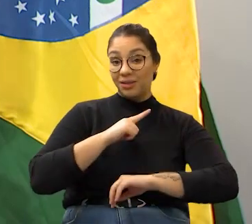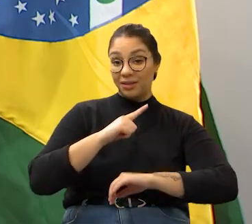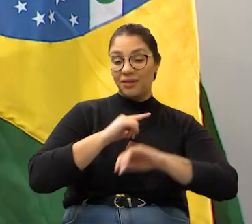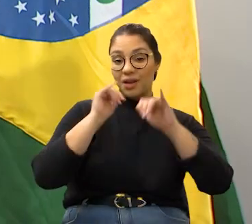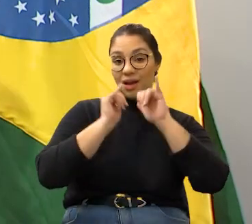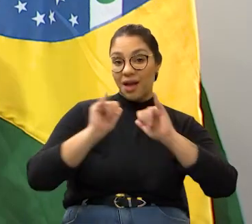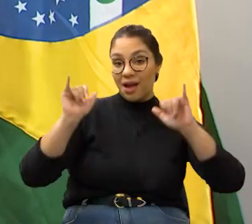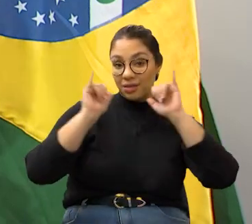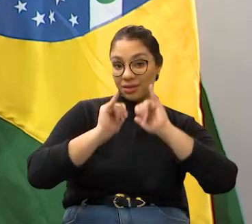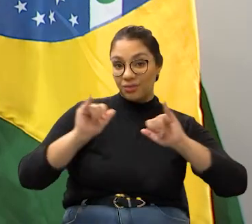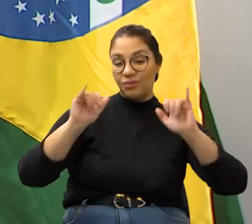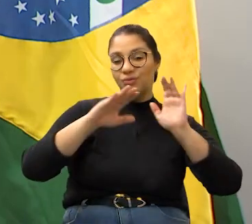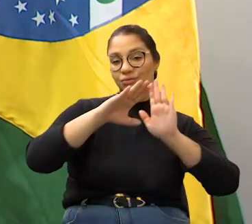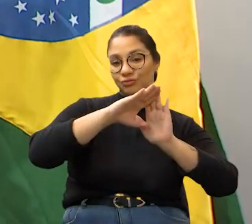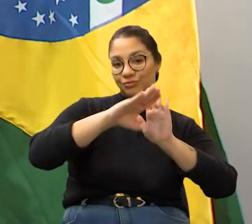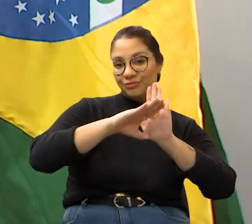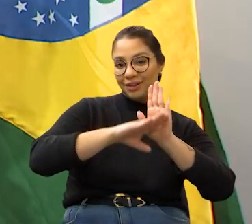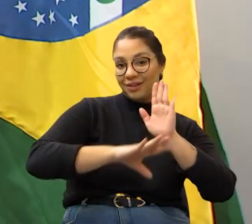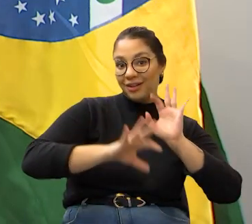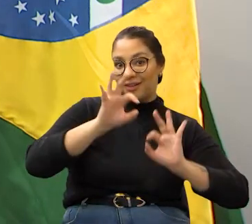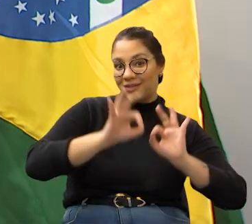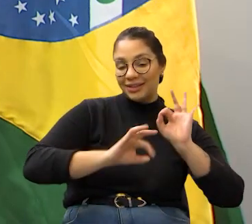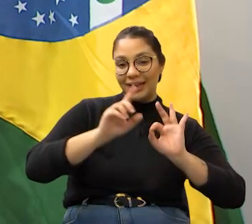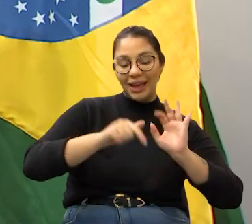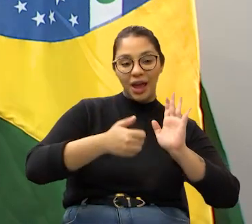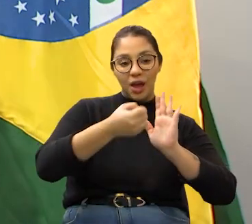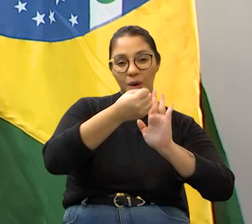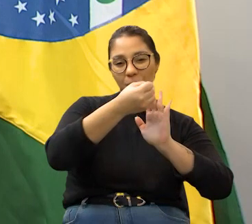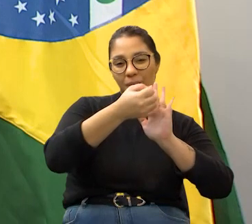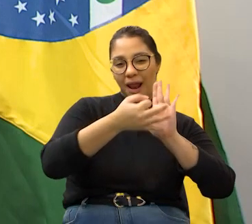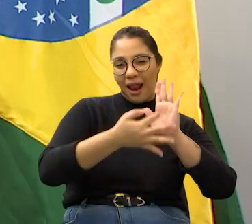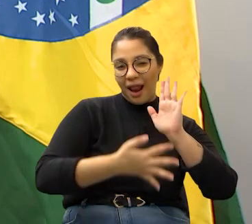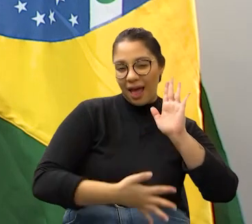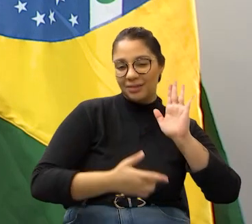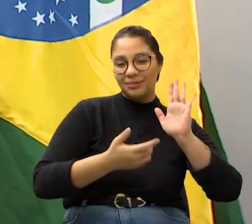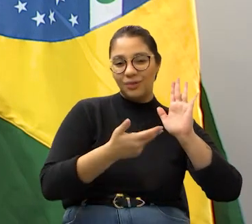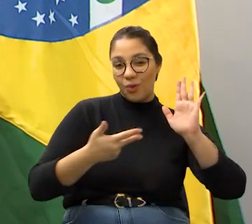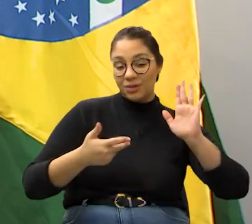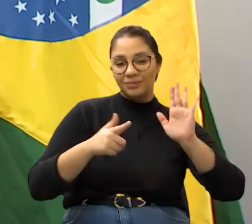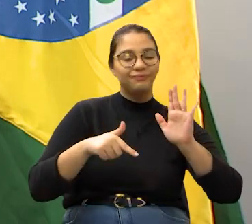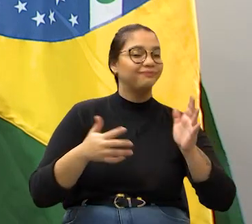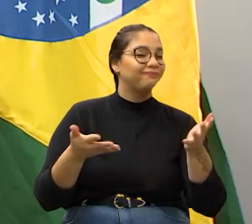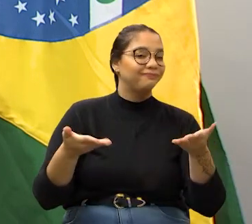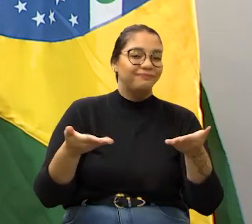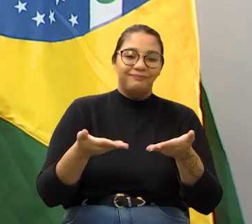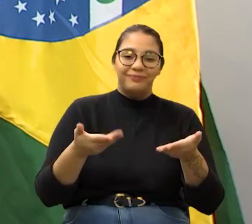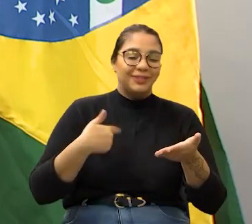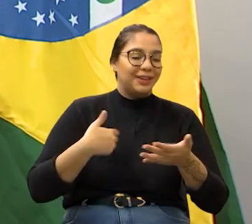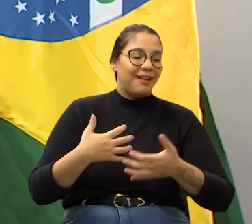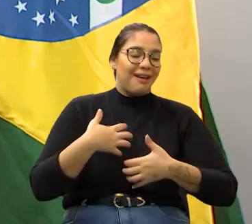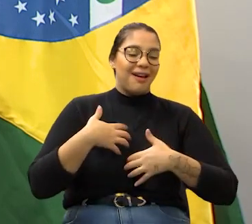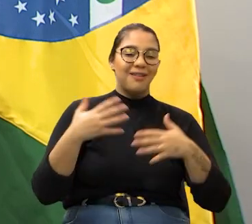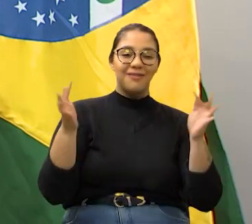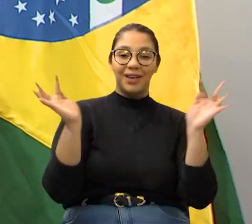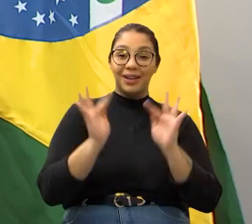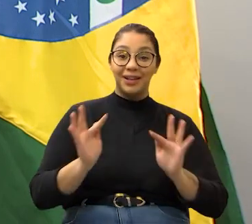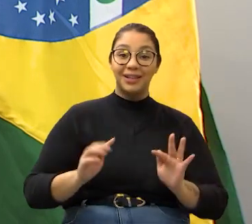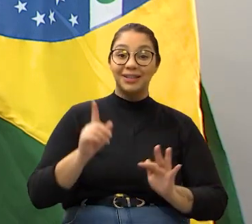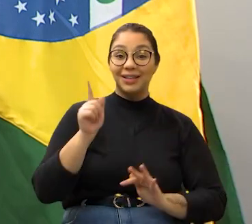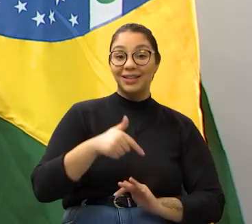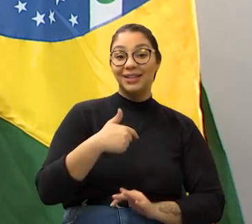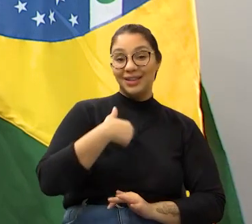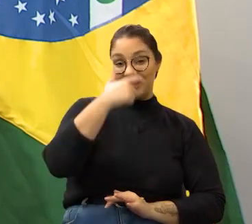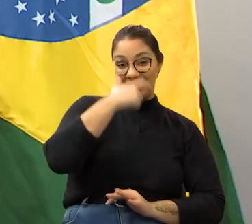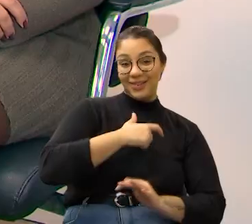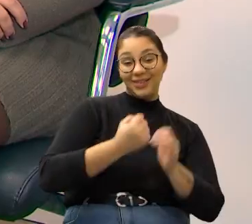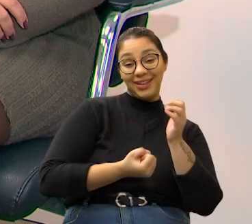o anúncio da programação, que é muito rica e fantástico. Eu fico feliz porque saber que fui o pai